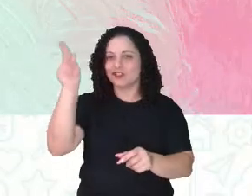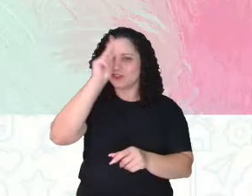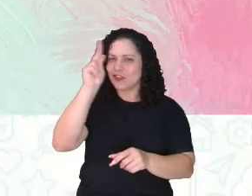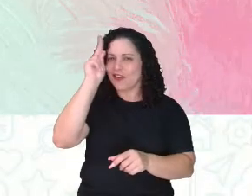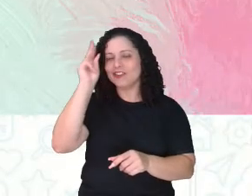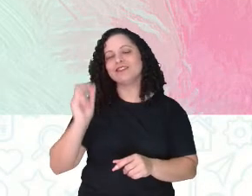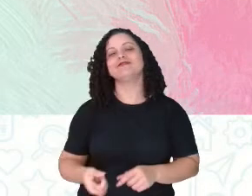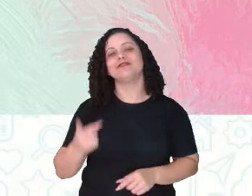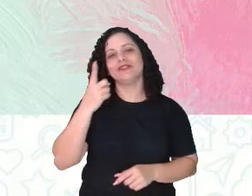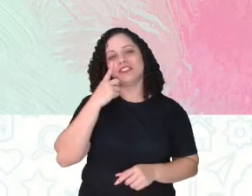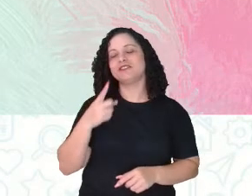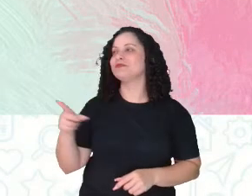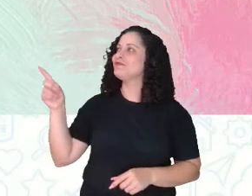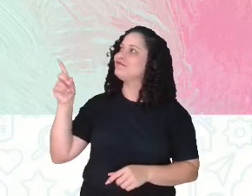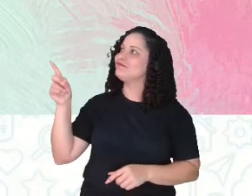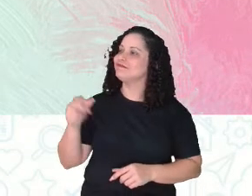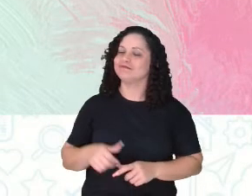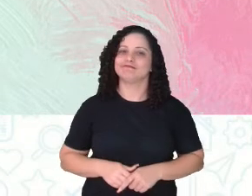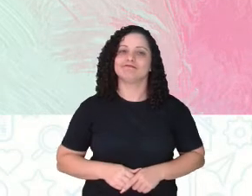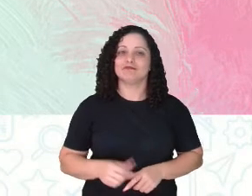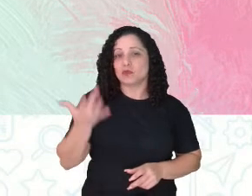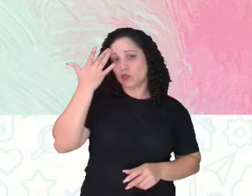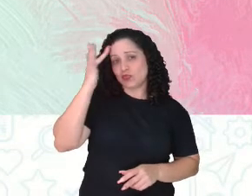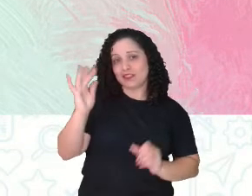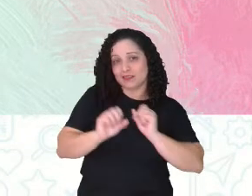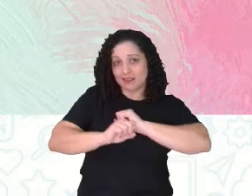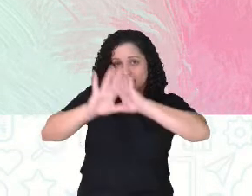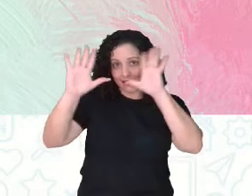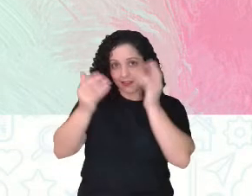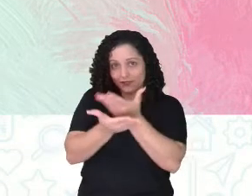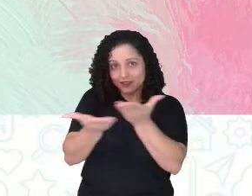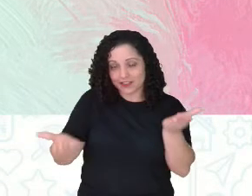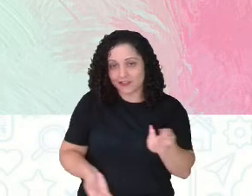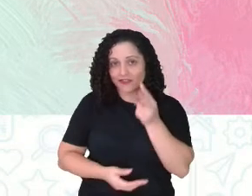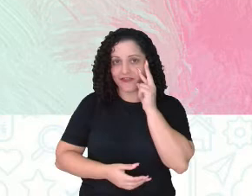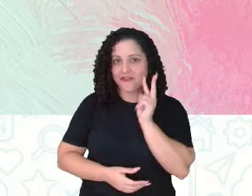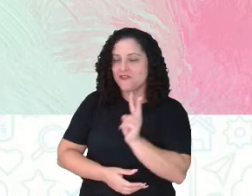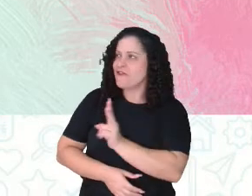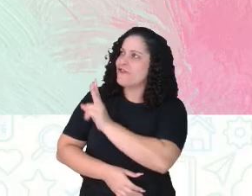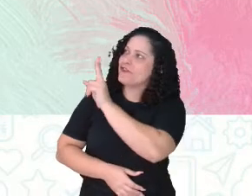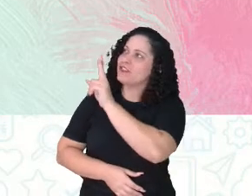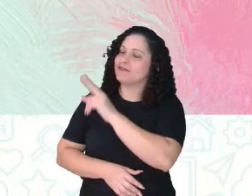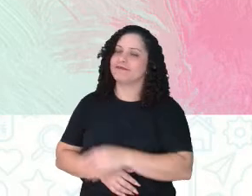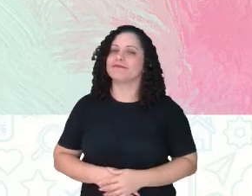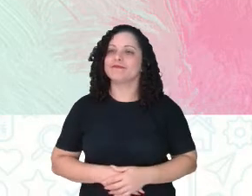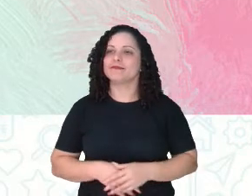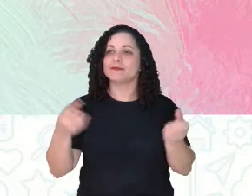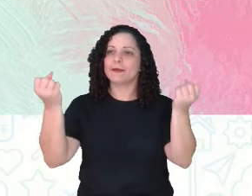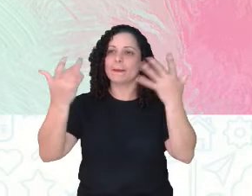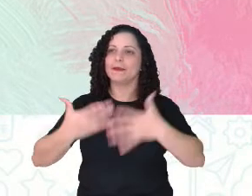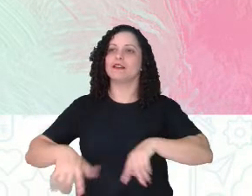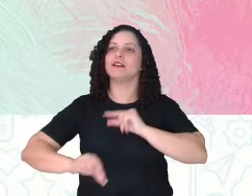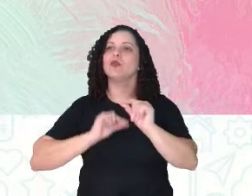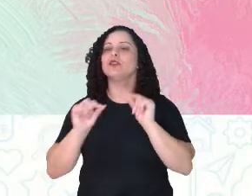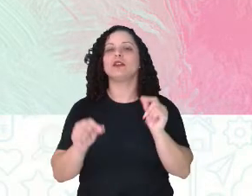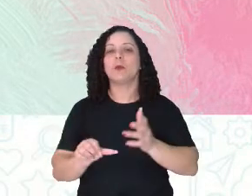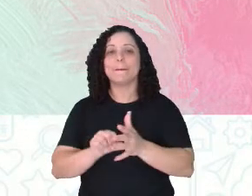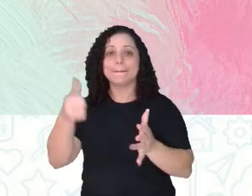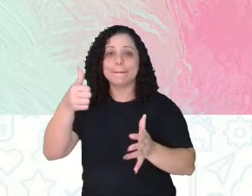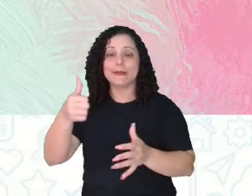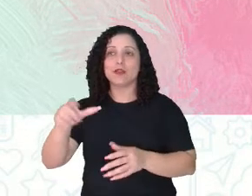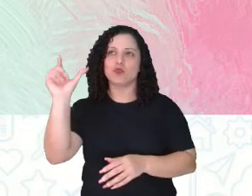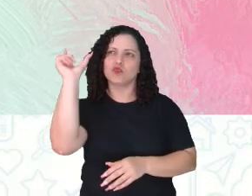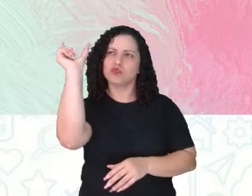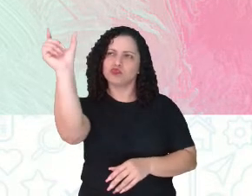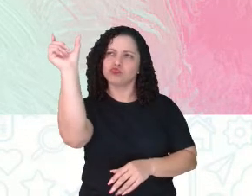tela o que ela fala. Eu não sei se está muito nítido para vocês, mas vejam só. Tem o seguinte, no primeiro quadrinho, né, diz